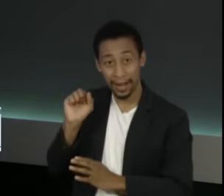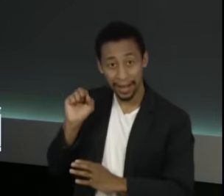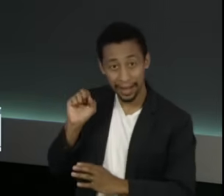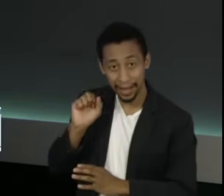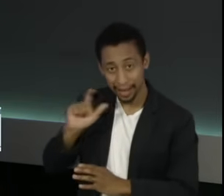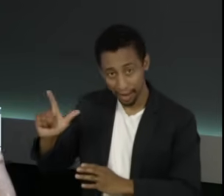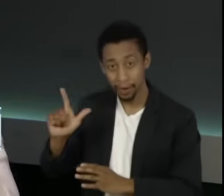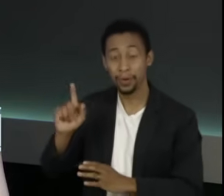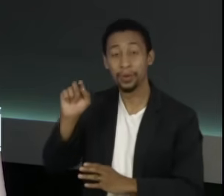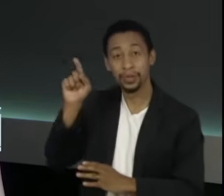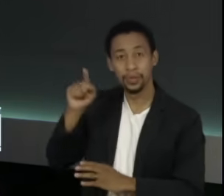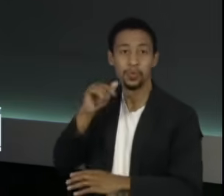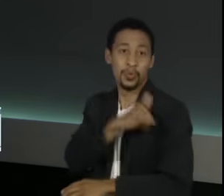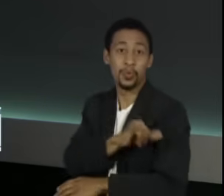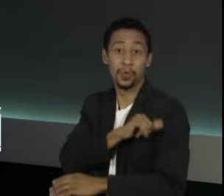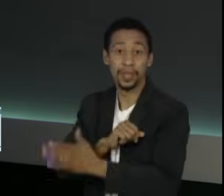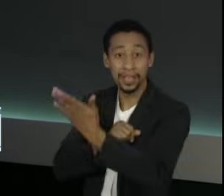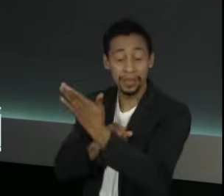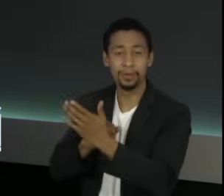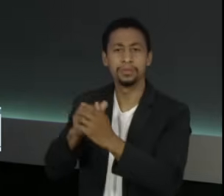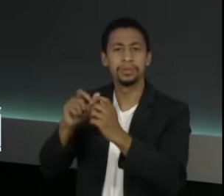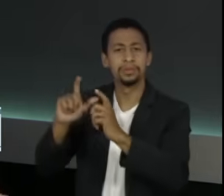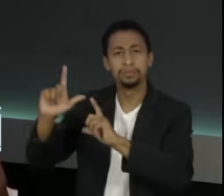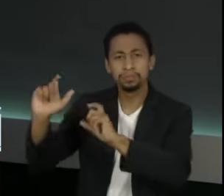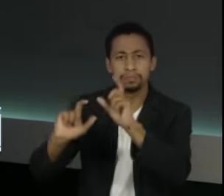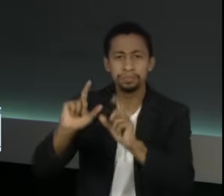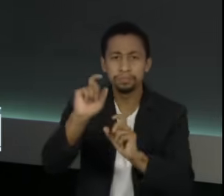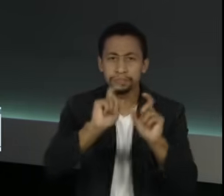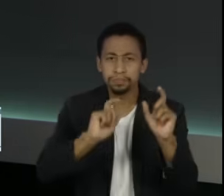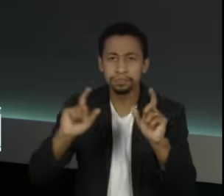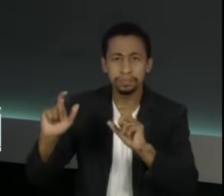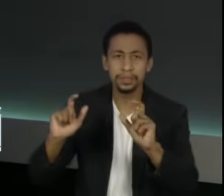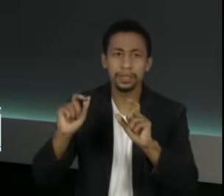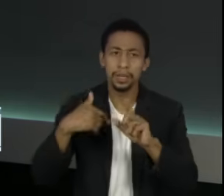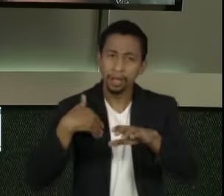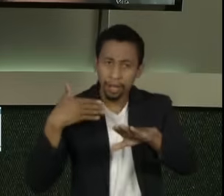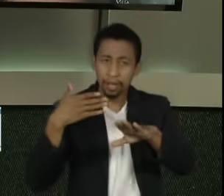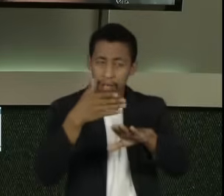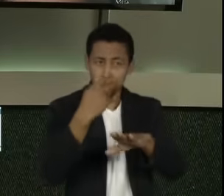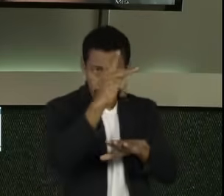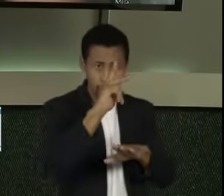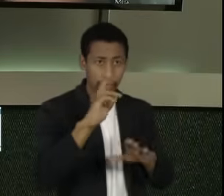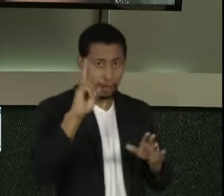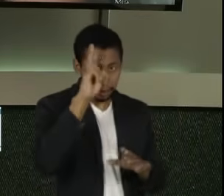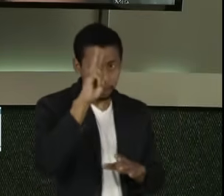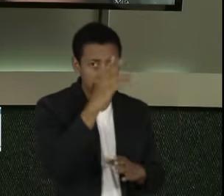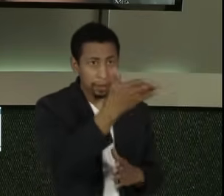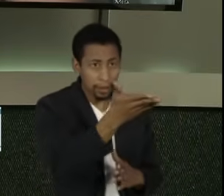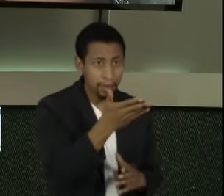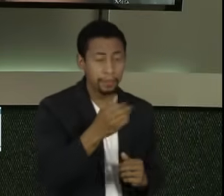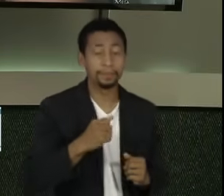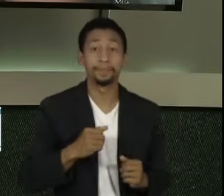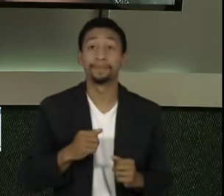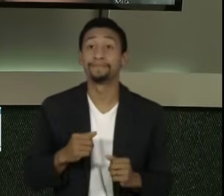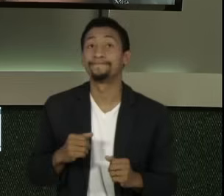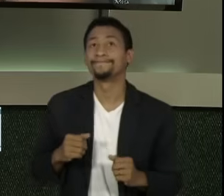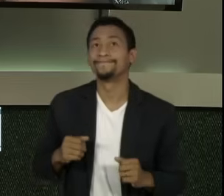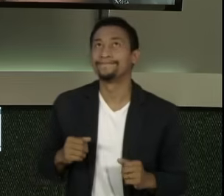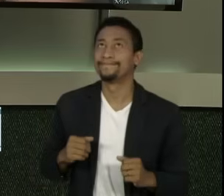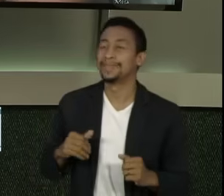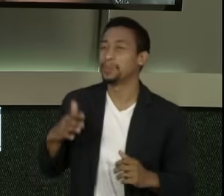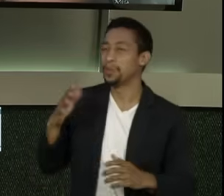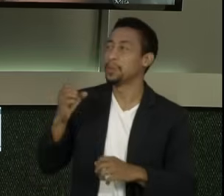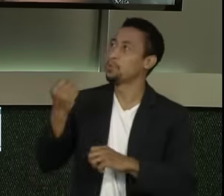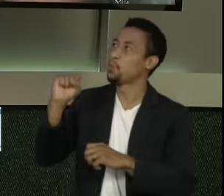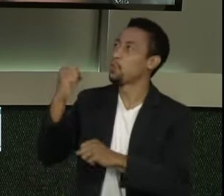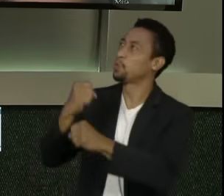que momento a arte da fotografia entra na sua história. Então, ela chegou já tem uns 8 anos